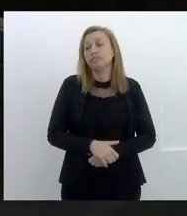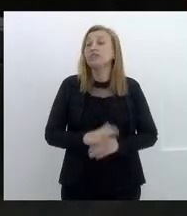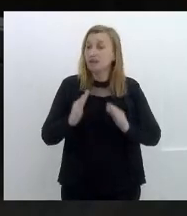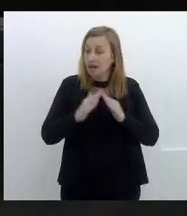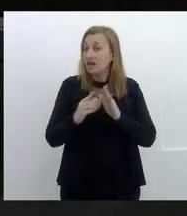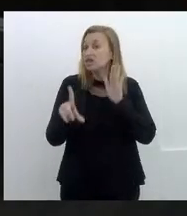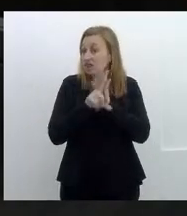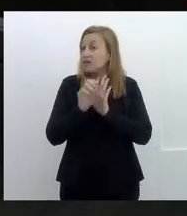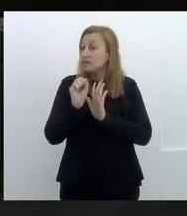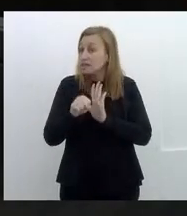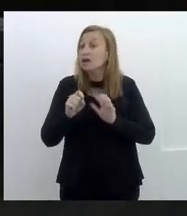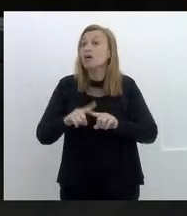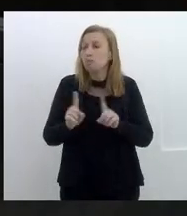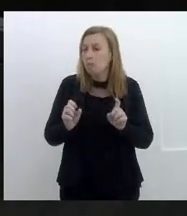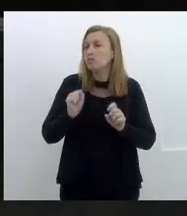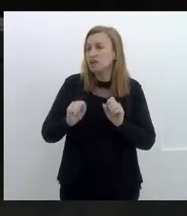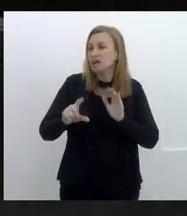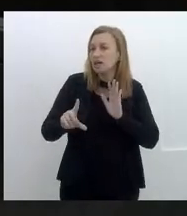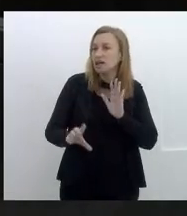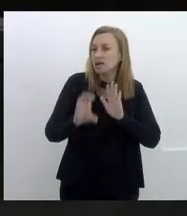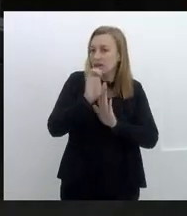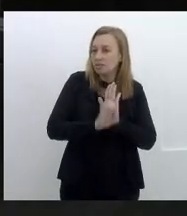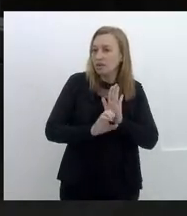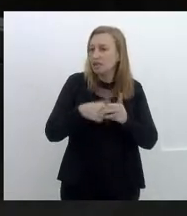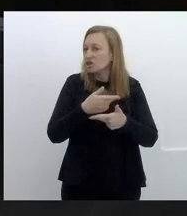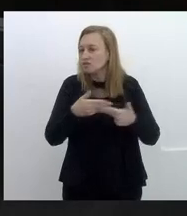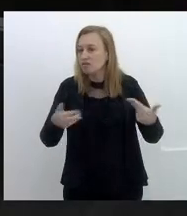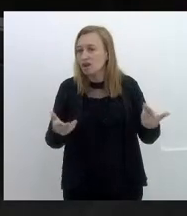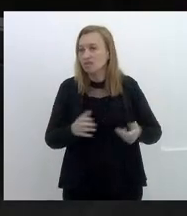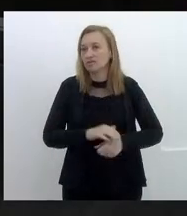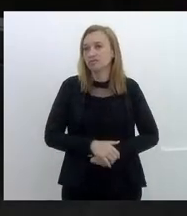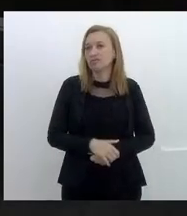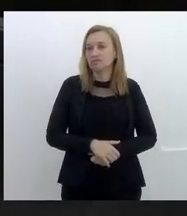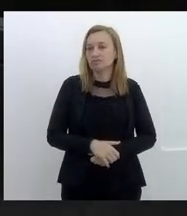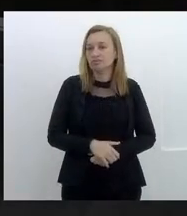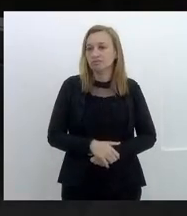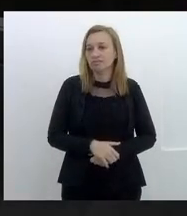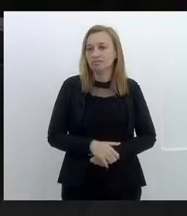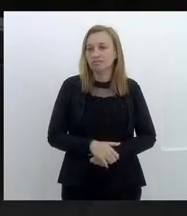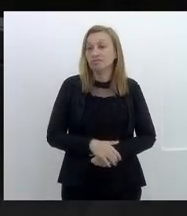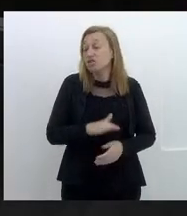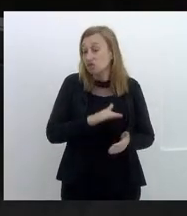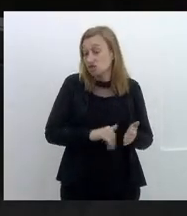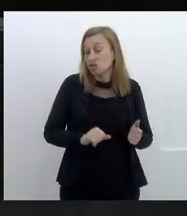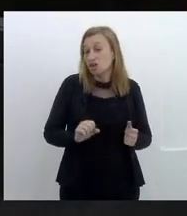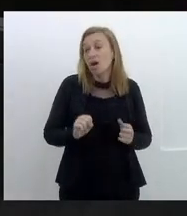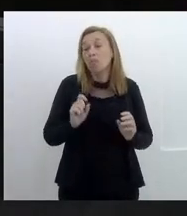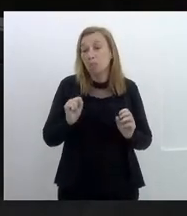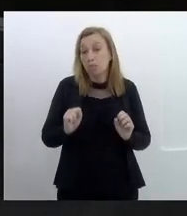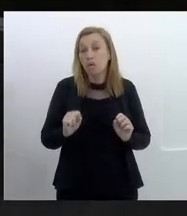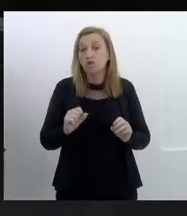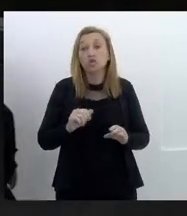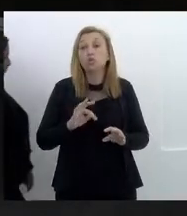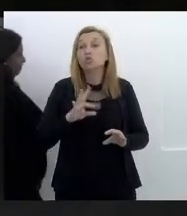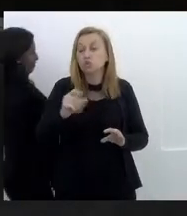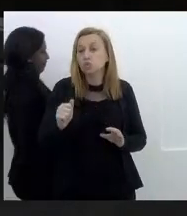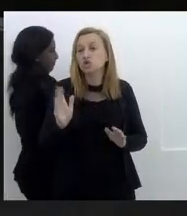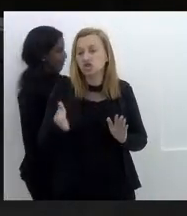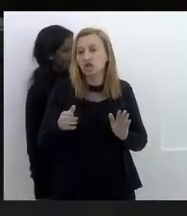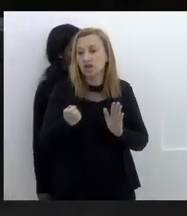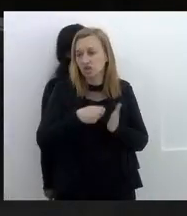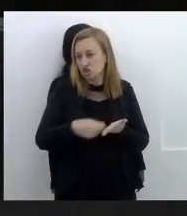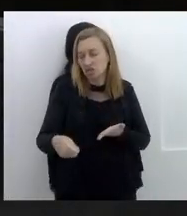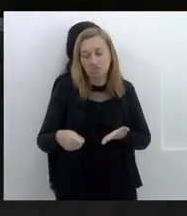na casa Legislativa pode ter emenda de todos os formas retirar de repente quase tudo que já já tá